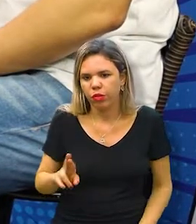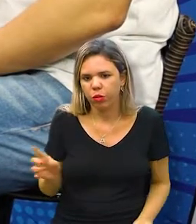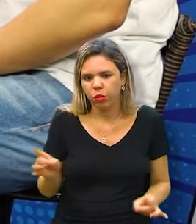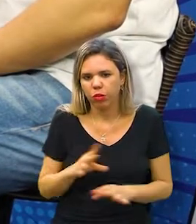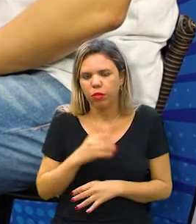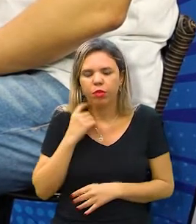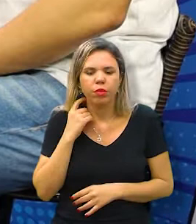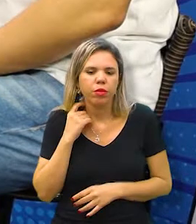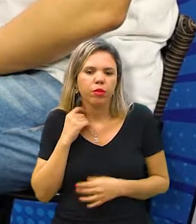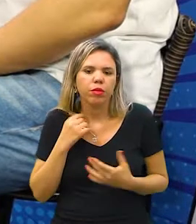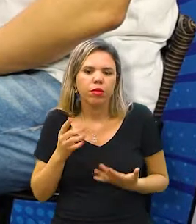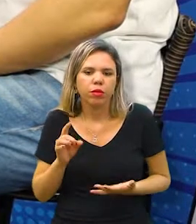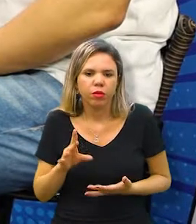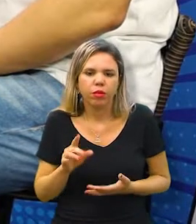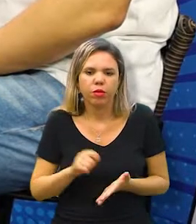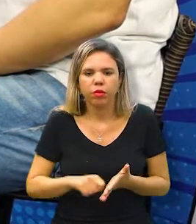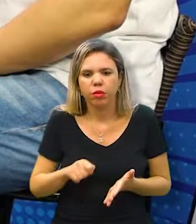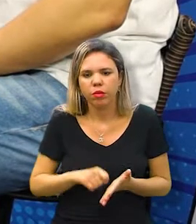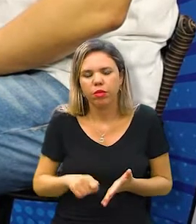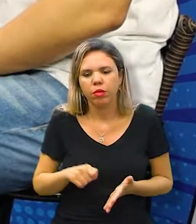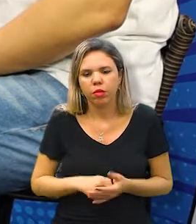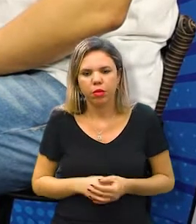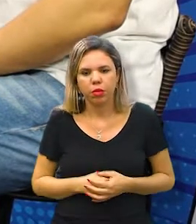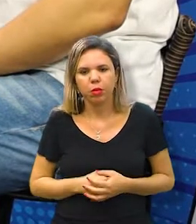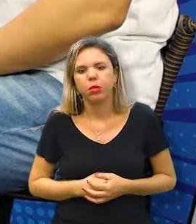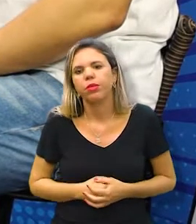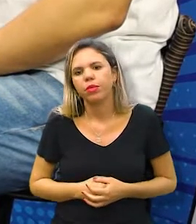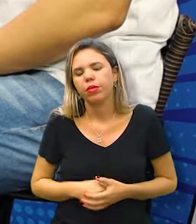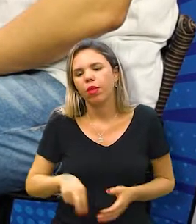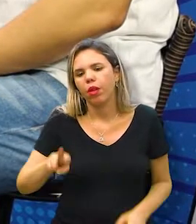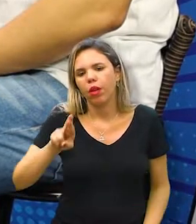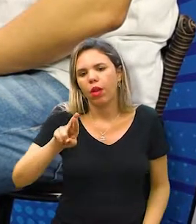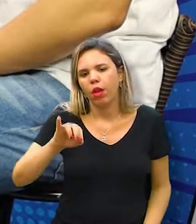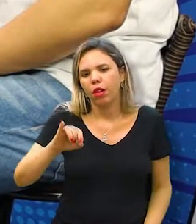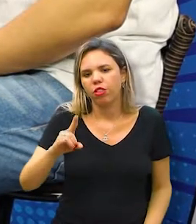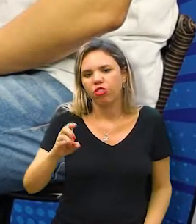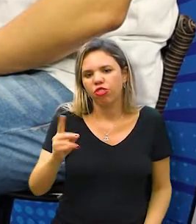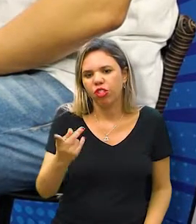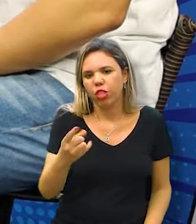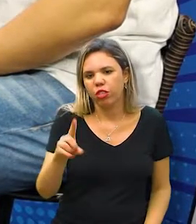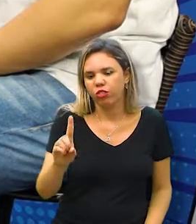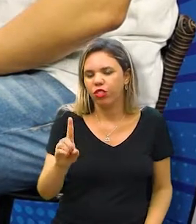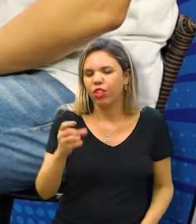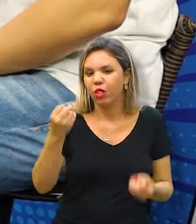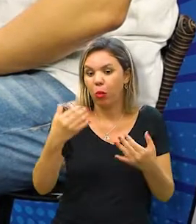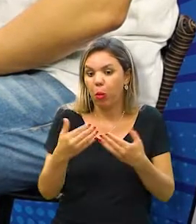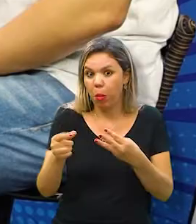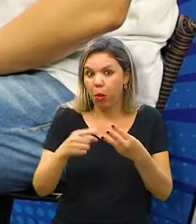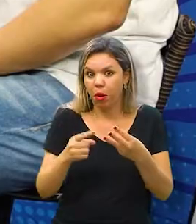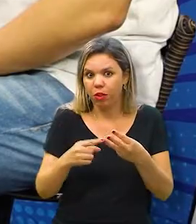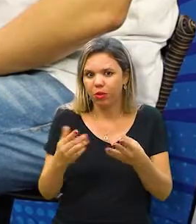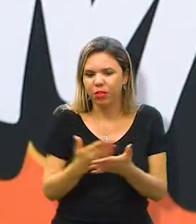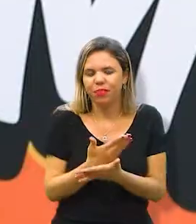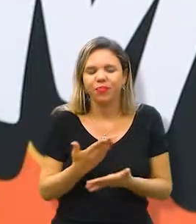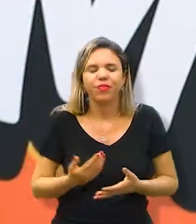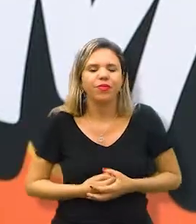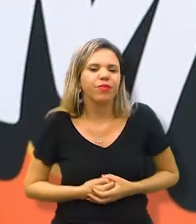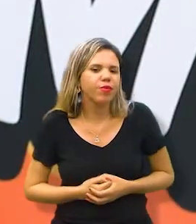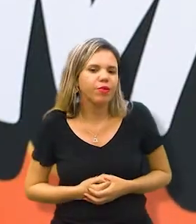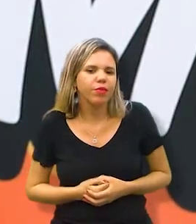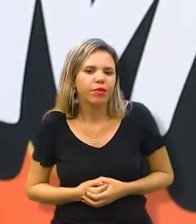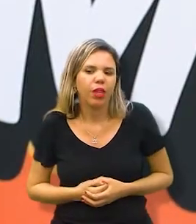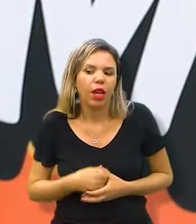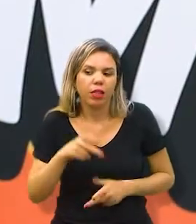o Victor pronto. Aí eu só fui escrever o Richard, que é o próximo, olha o spoiler.